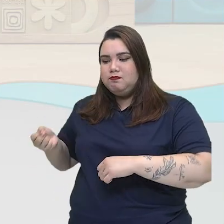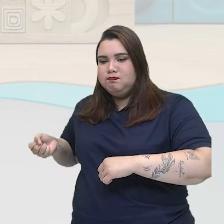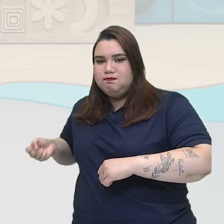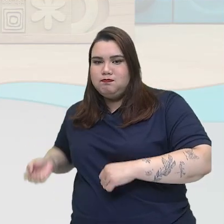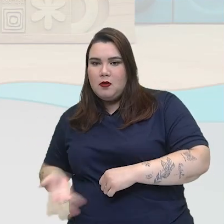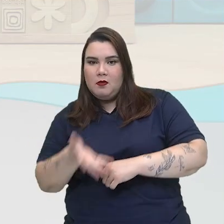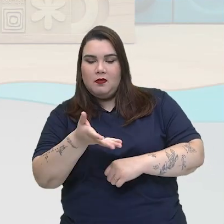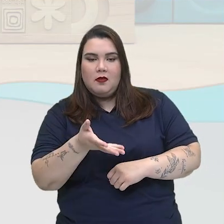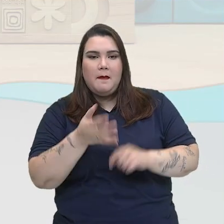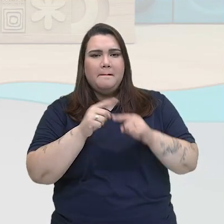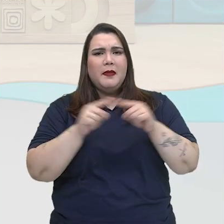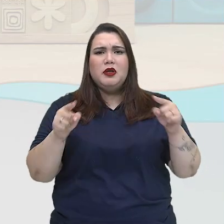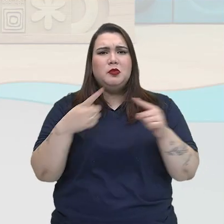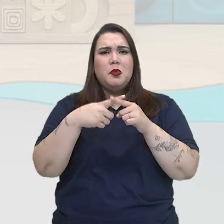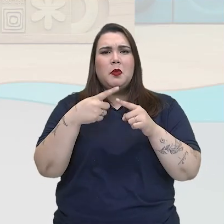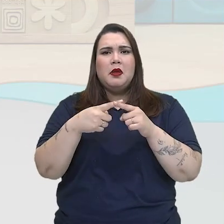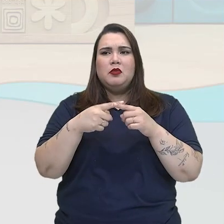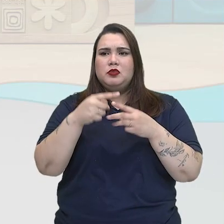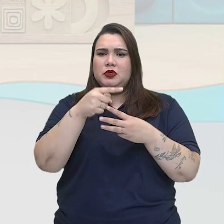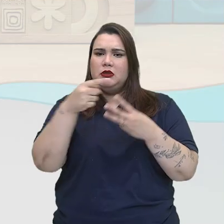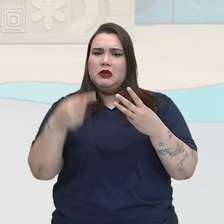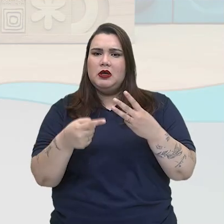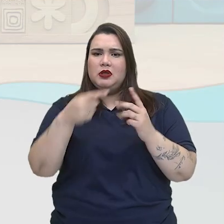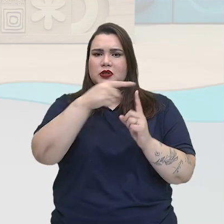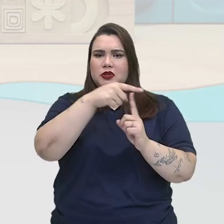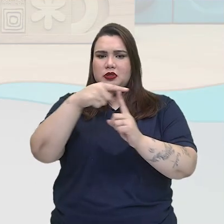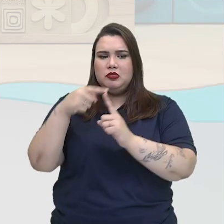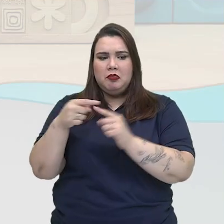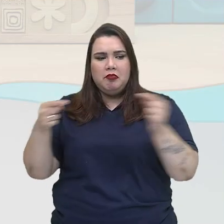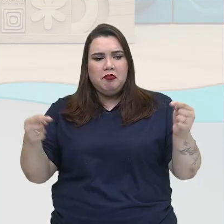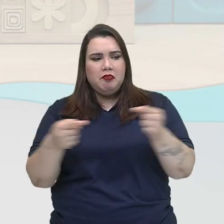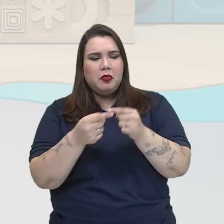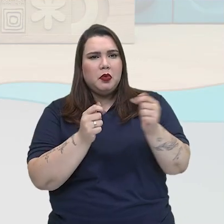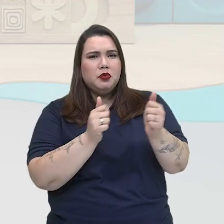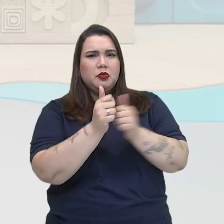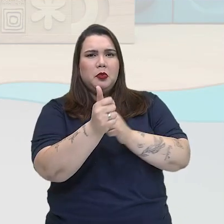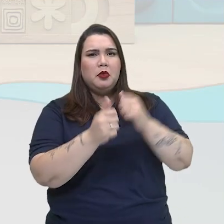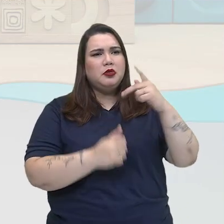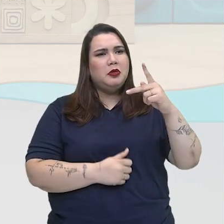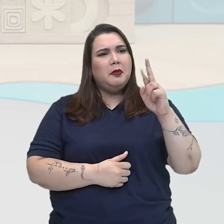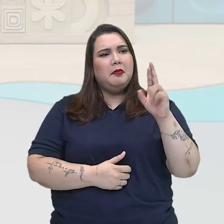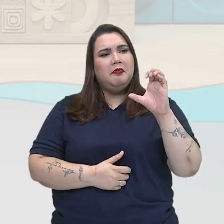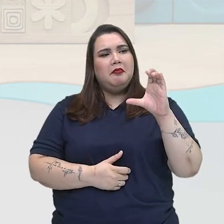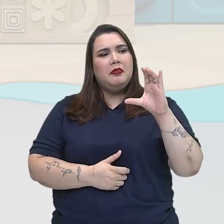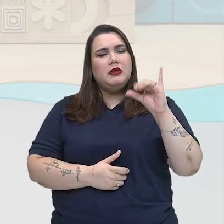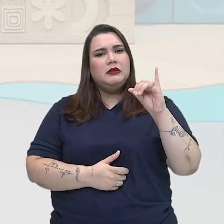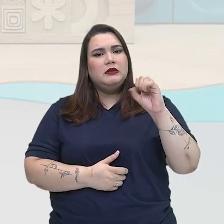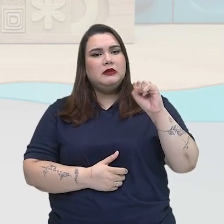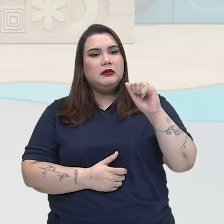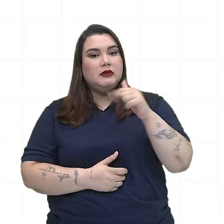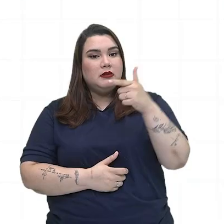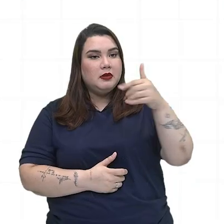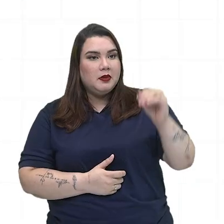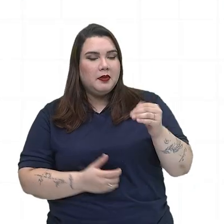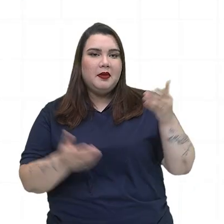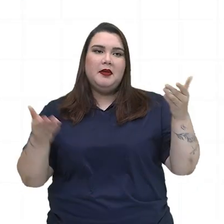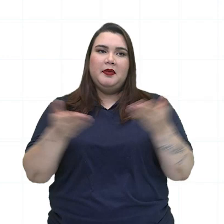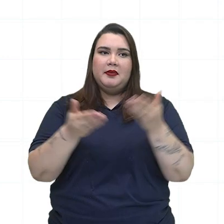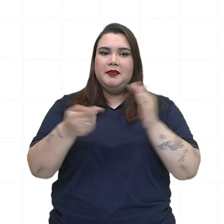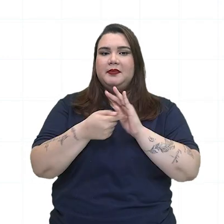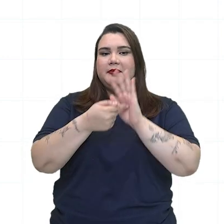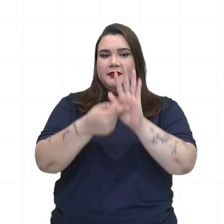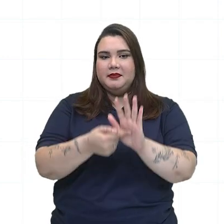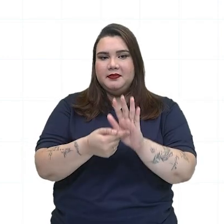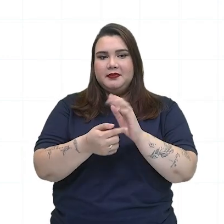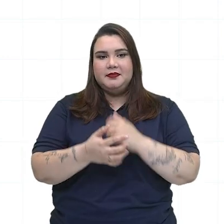modalidades são classificadas como esportes de precisão? É o que nós iremos ver nessa aula. Vamos lá?